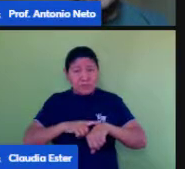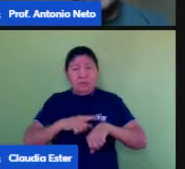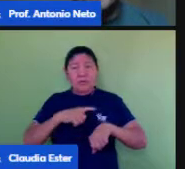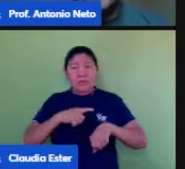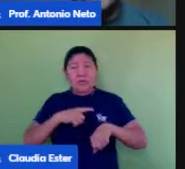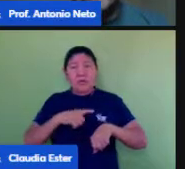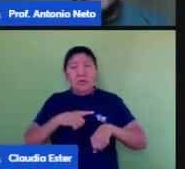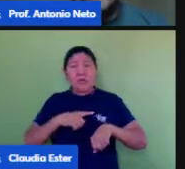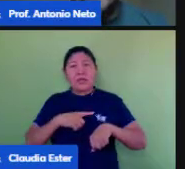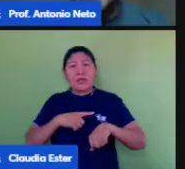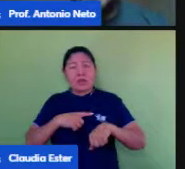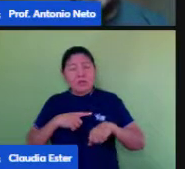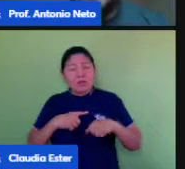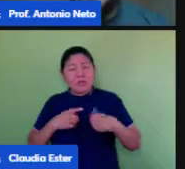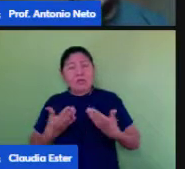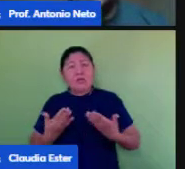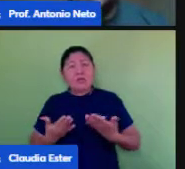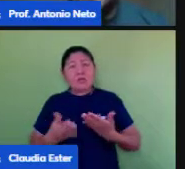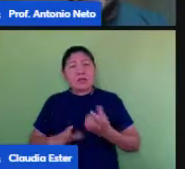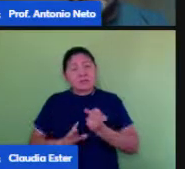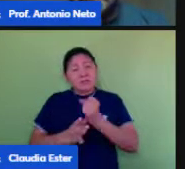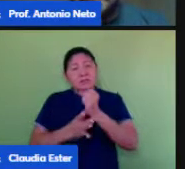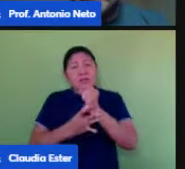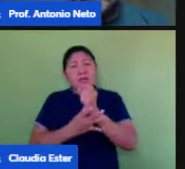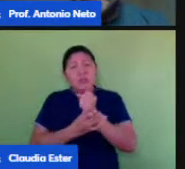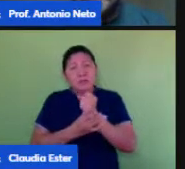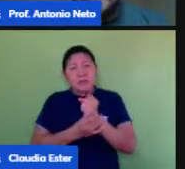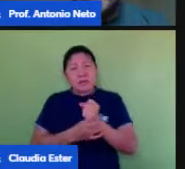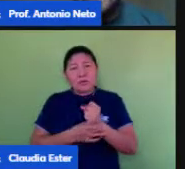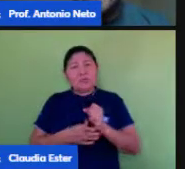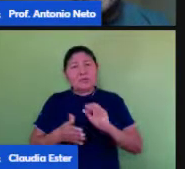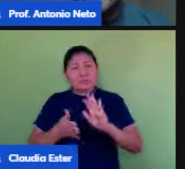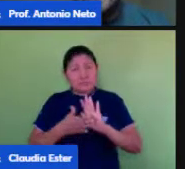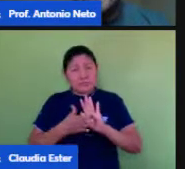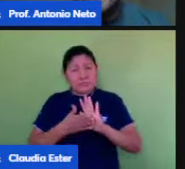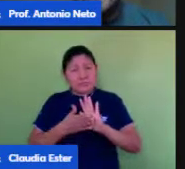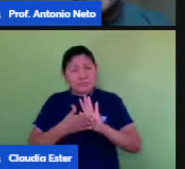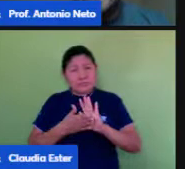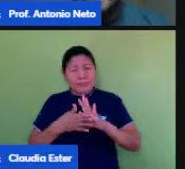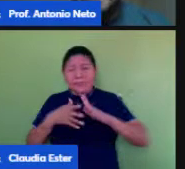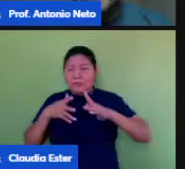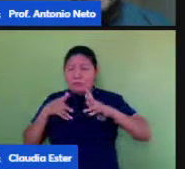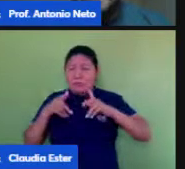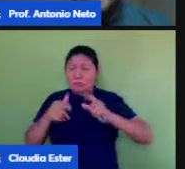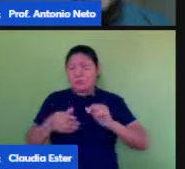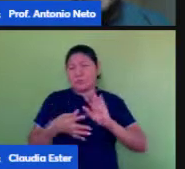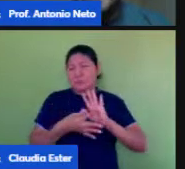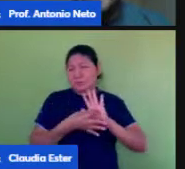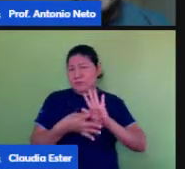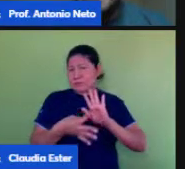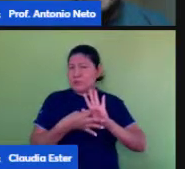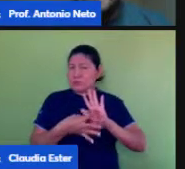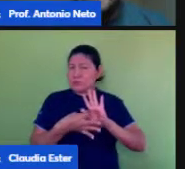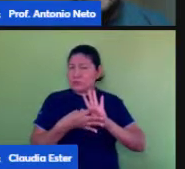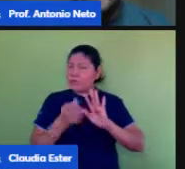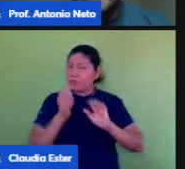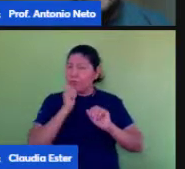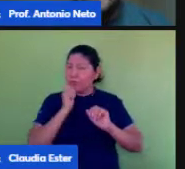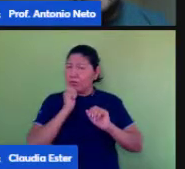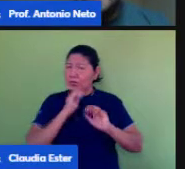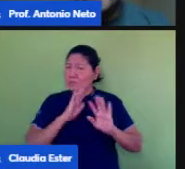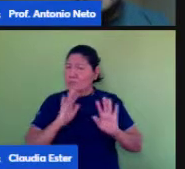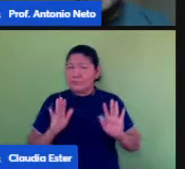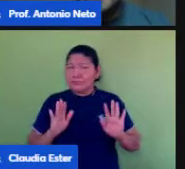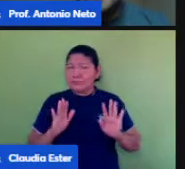materialidade nas aulas de vocês, lembrando que são sugestões em que vocês podem